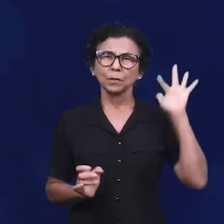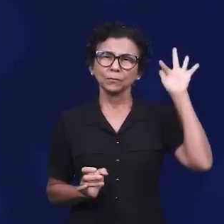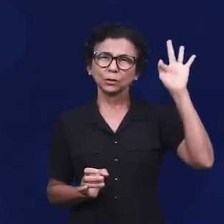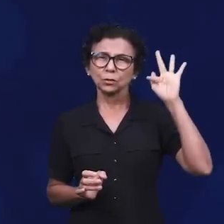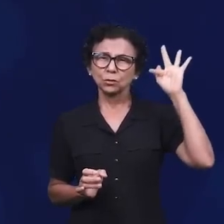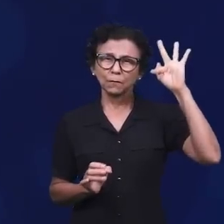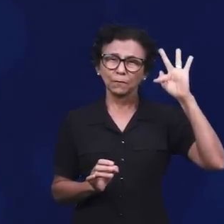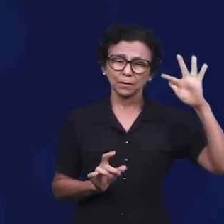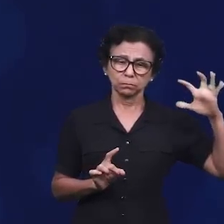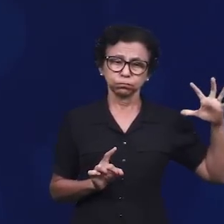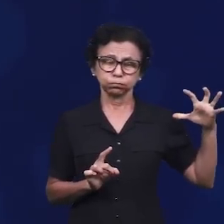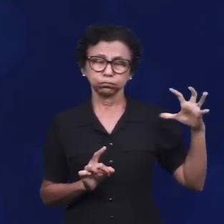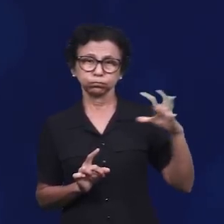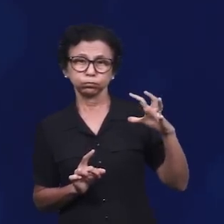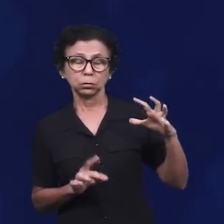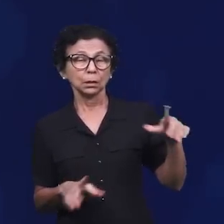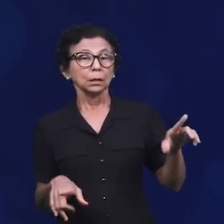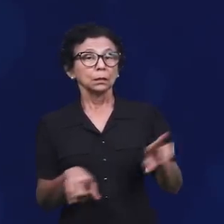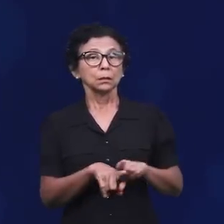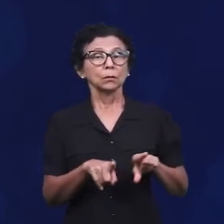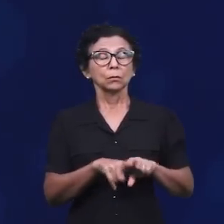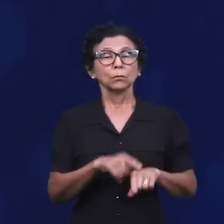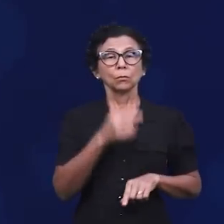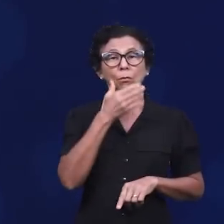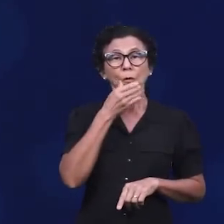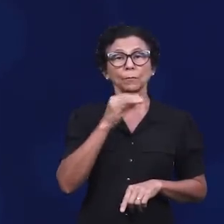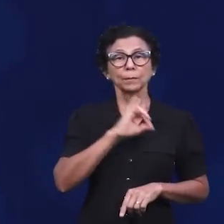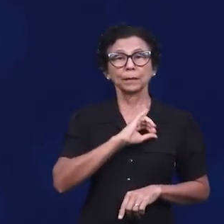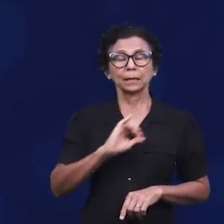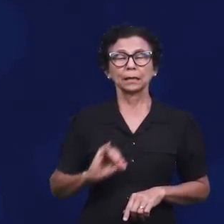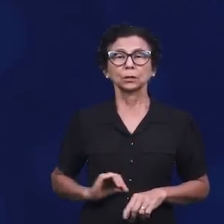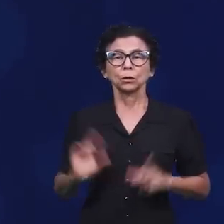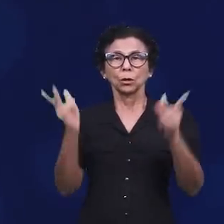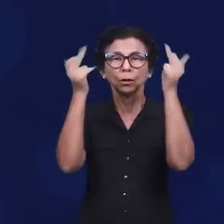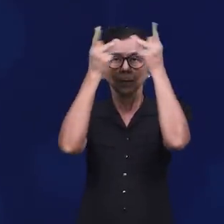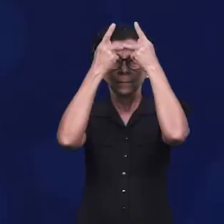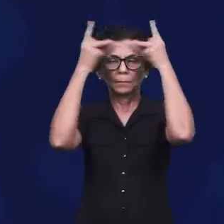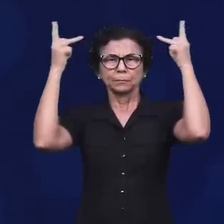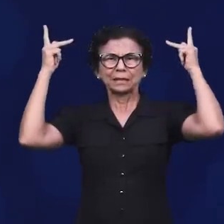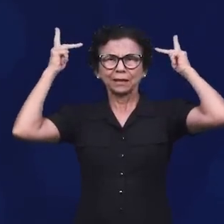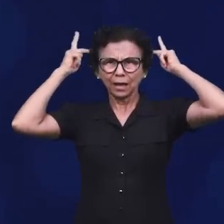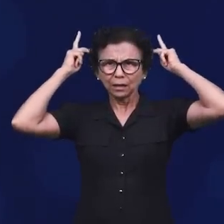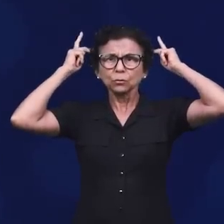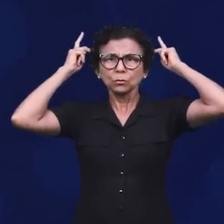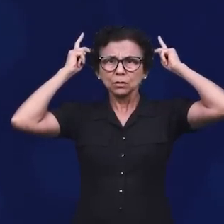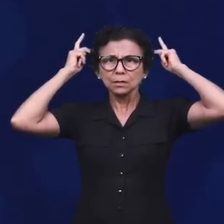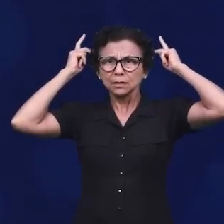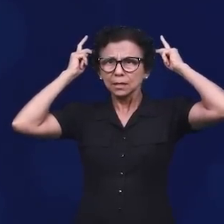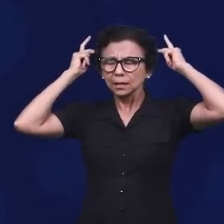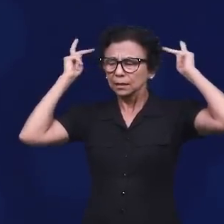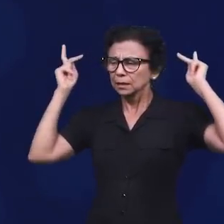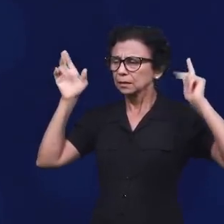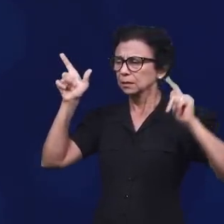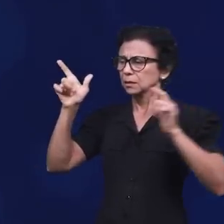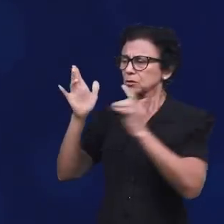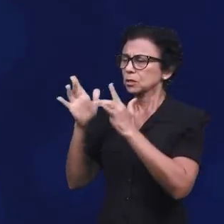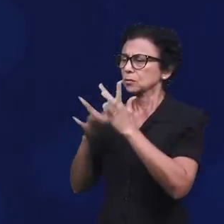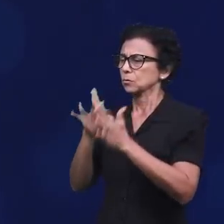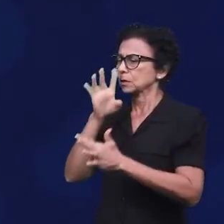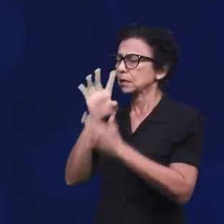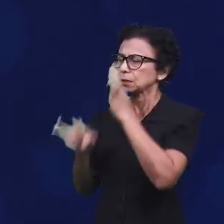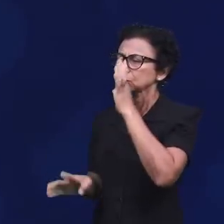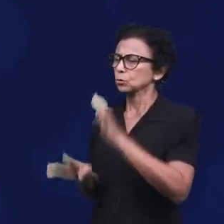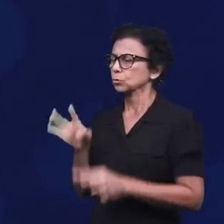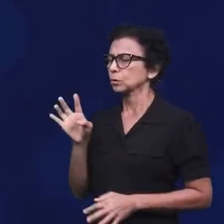muito grande. O próprio Pilatos, quando ele vai ali julgar o Senhor Jesus, Jesus fala acerca da verdade e ele